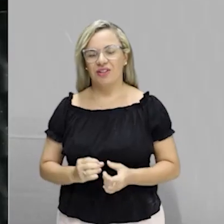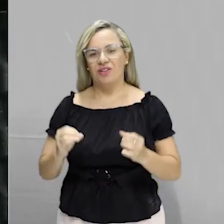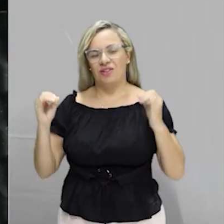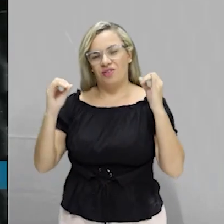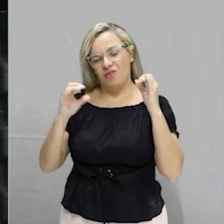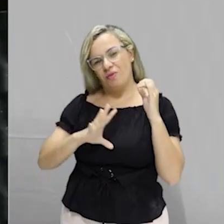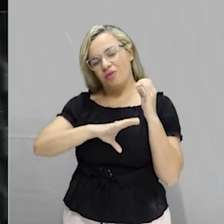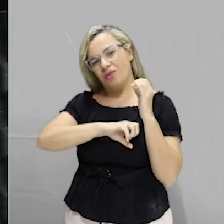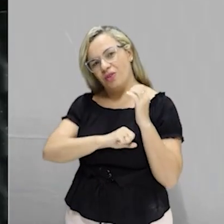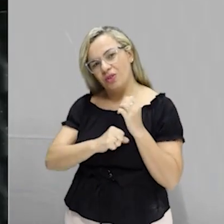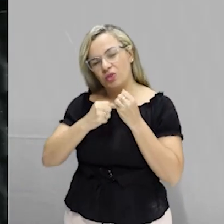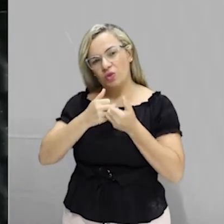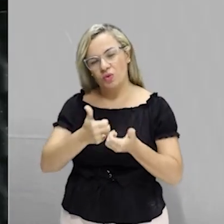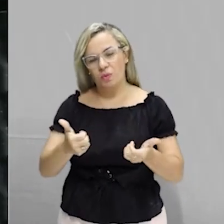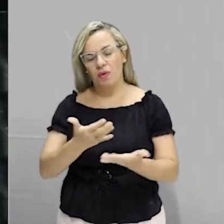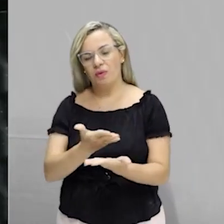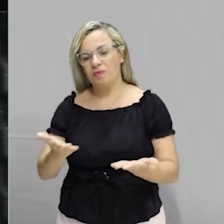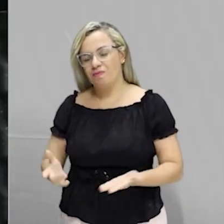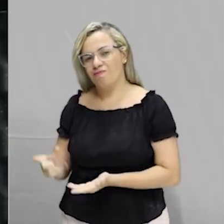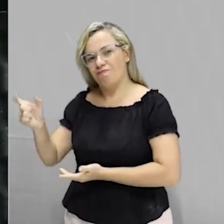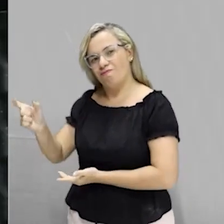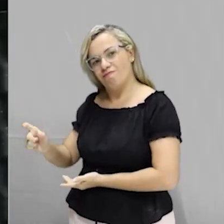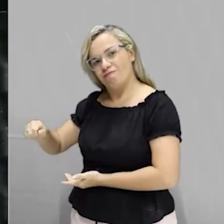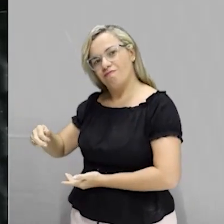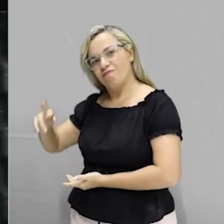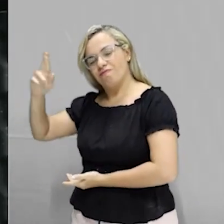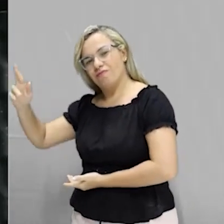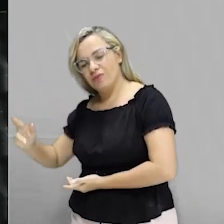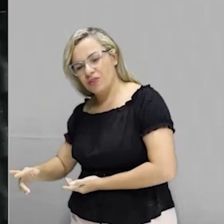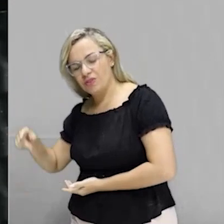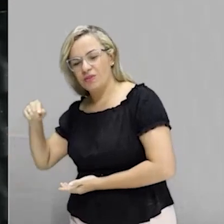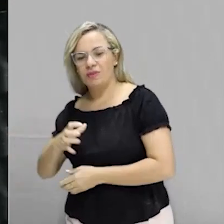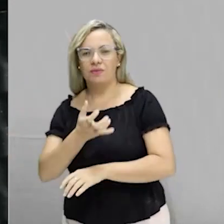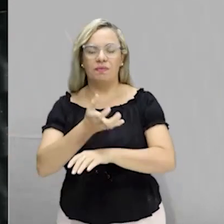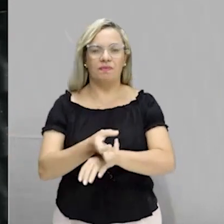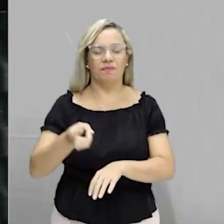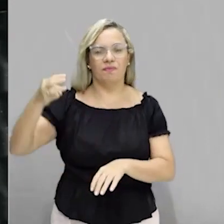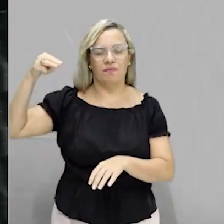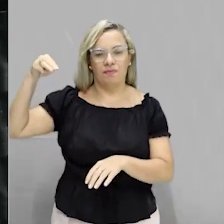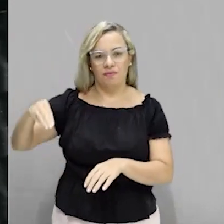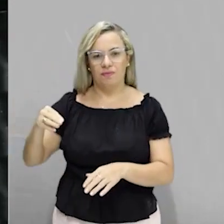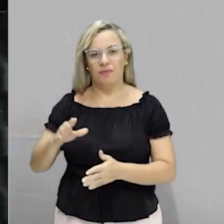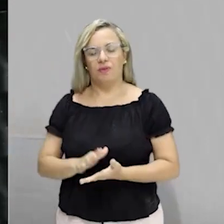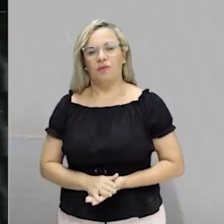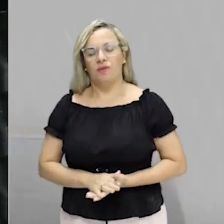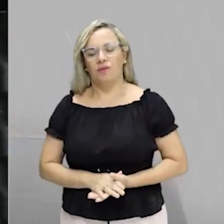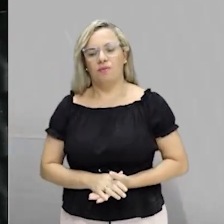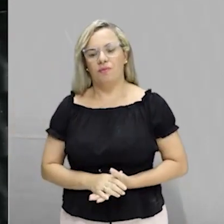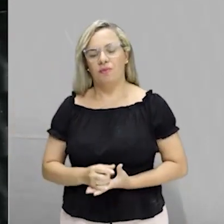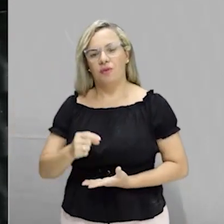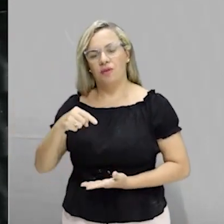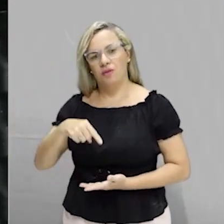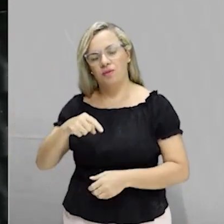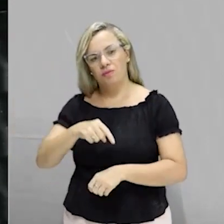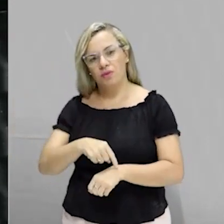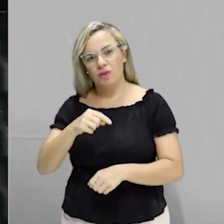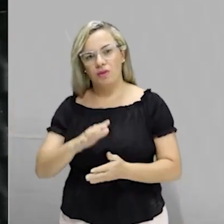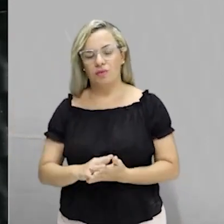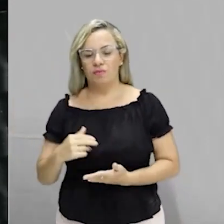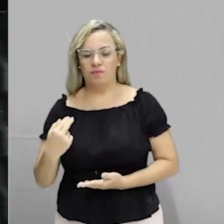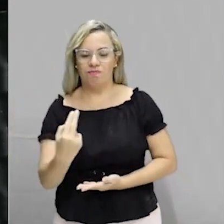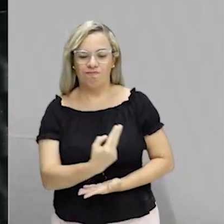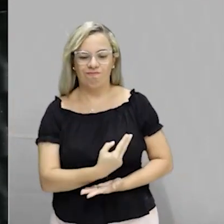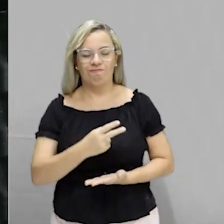E aí, meus amores, tudo bem com vocês? Eu sou a professora Renata Fex, sou professora de matemática e, neste momento, nós estamos